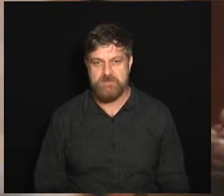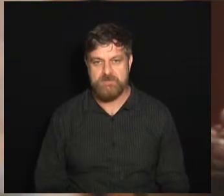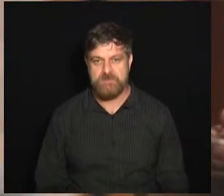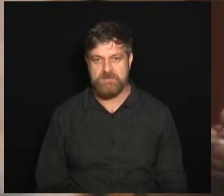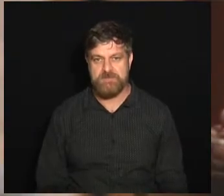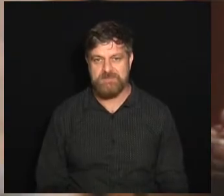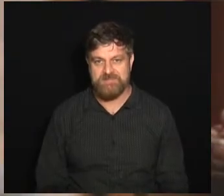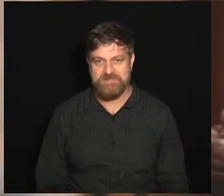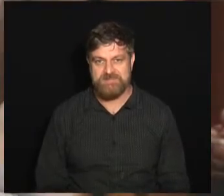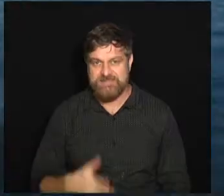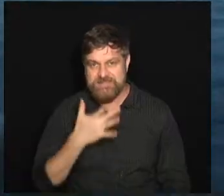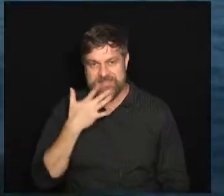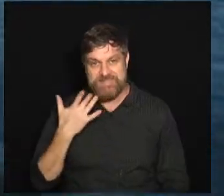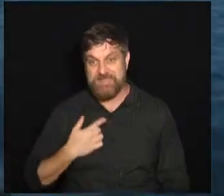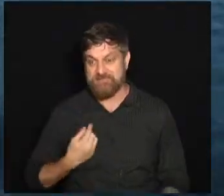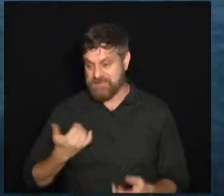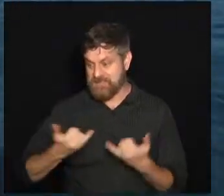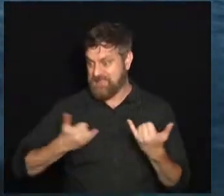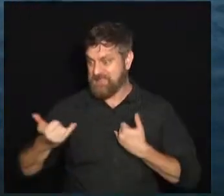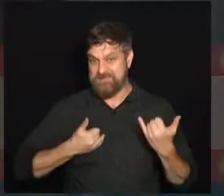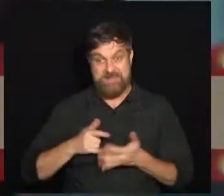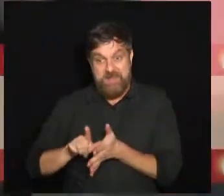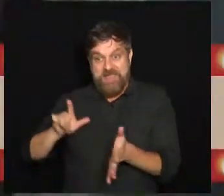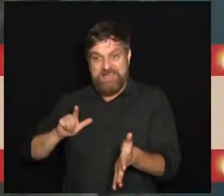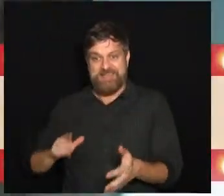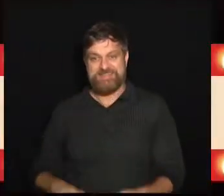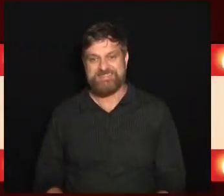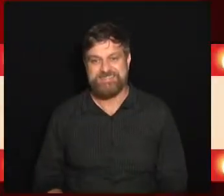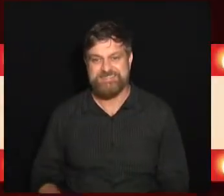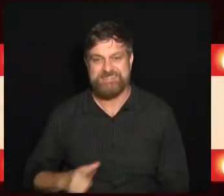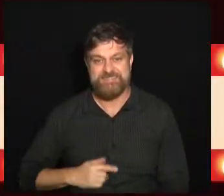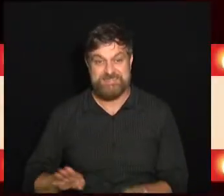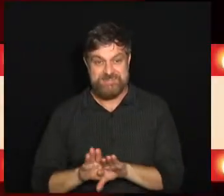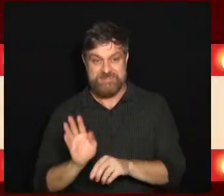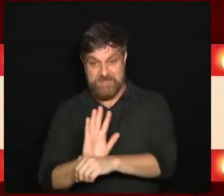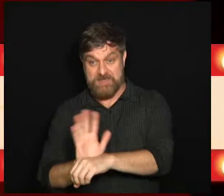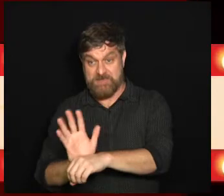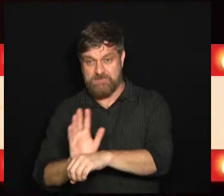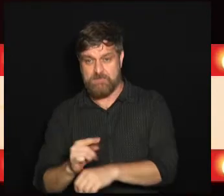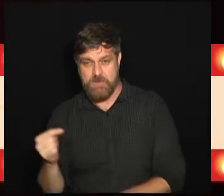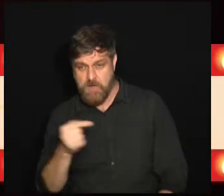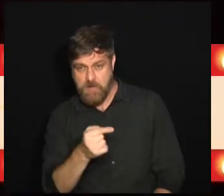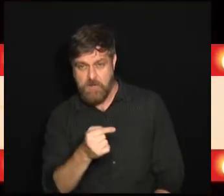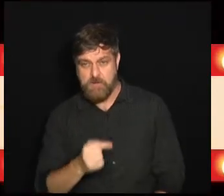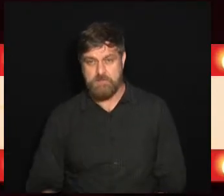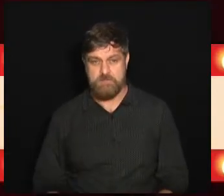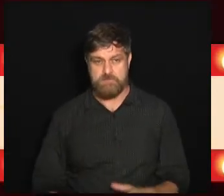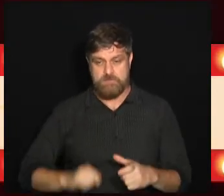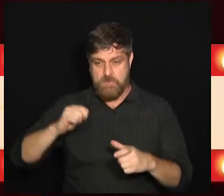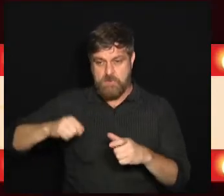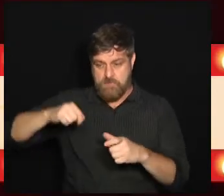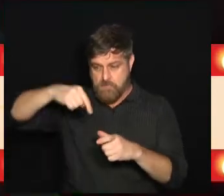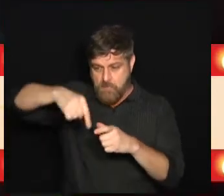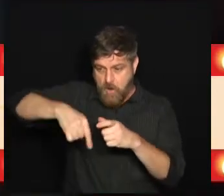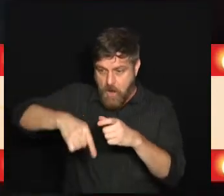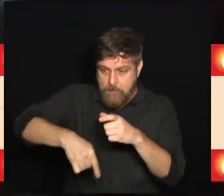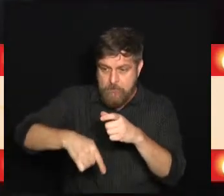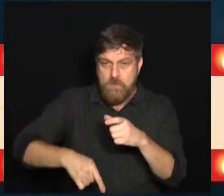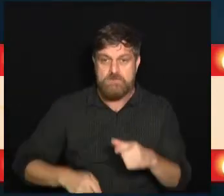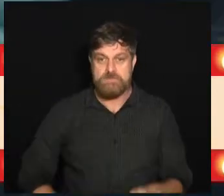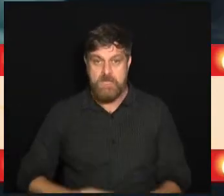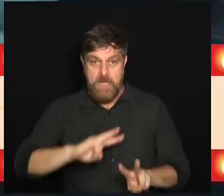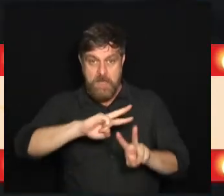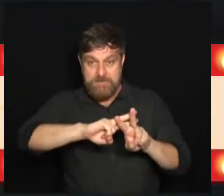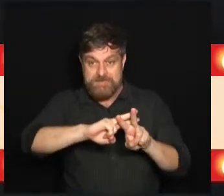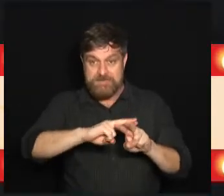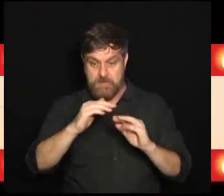Gente, que delícia, porque ninguém me falou disso antes. Tem filme também. O Poço mostra uma prisão onde os detentos dos